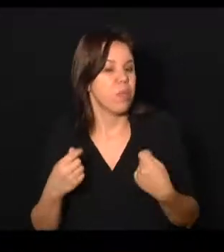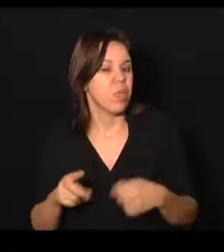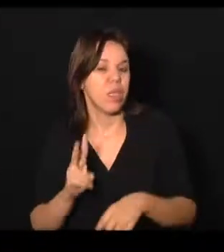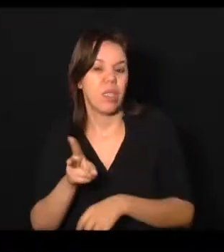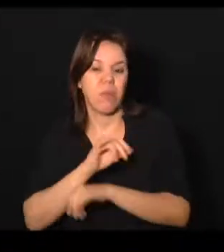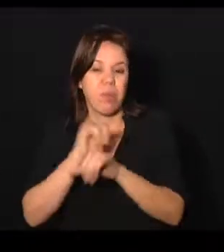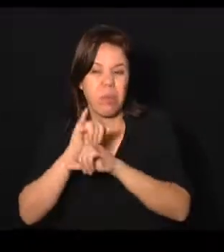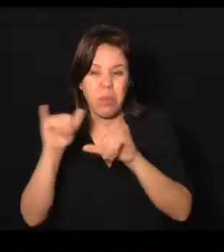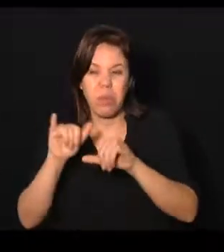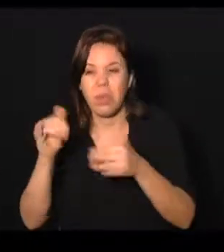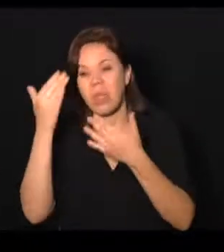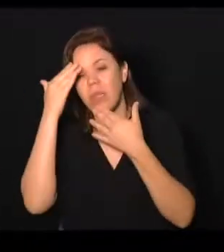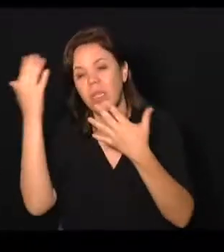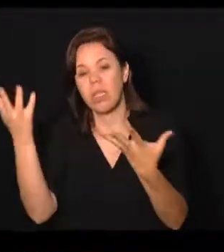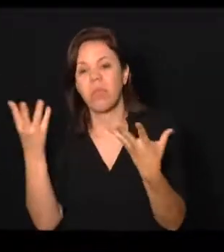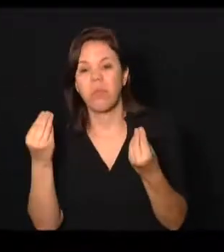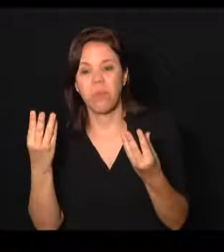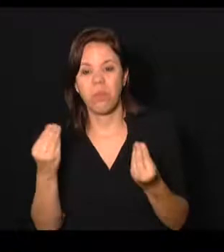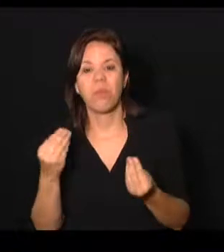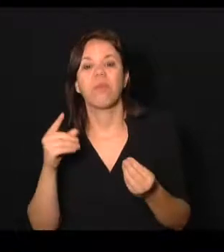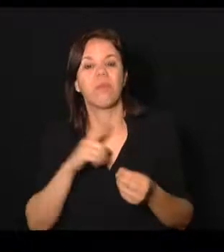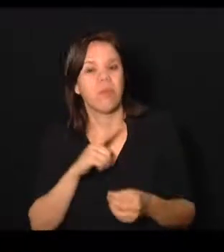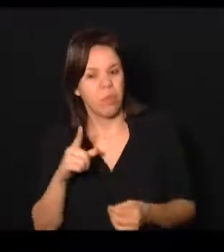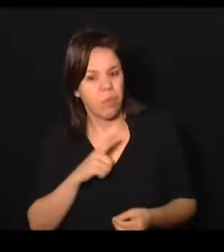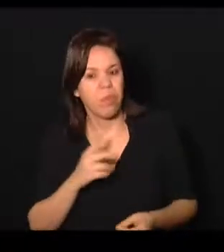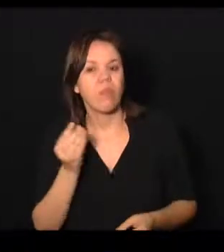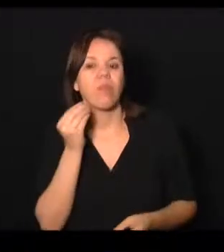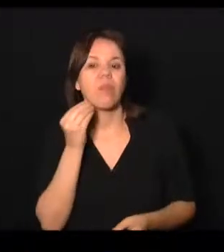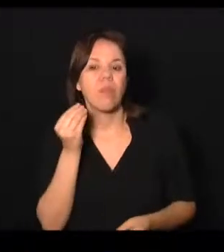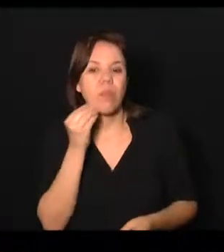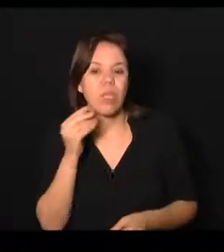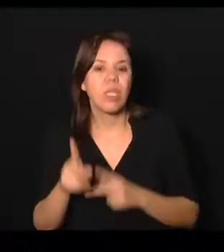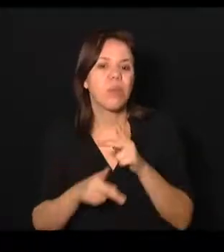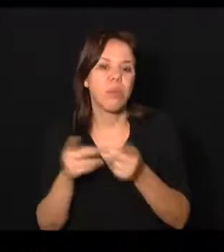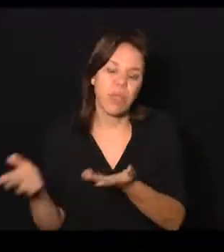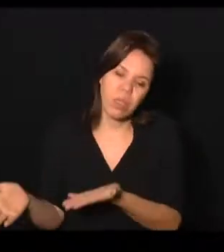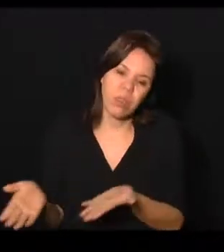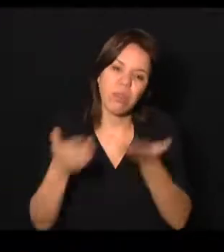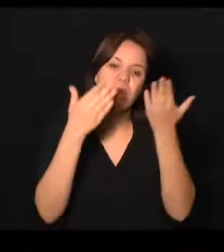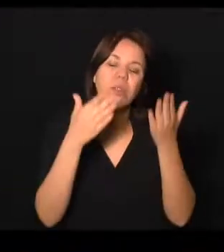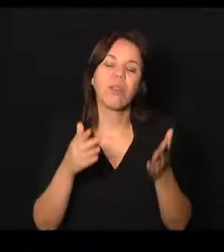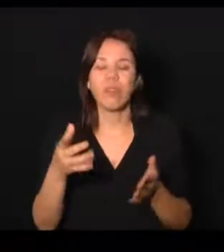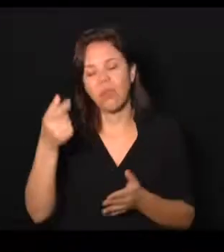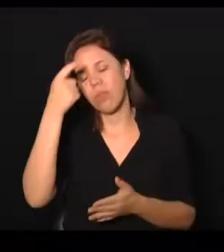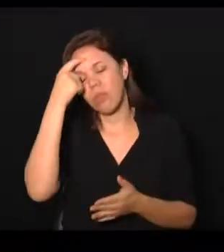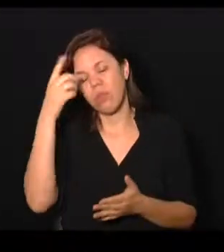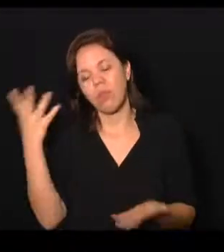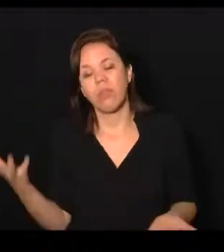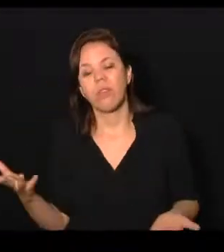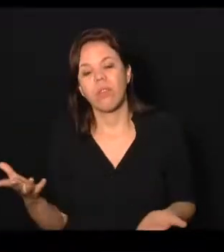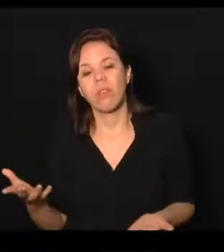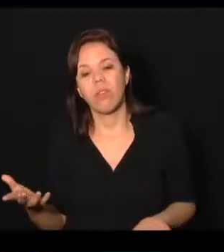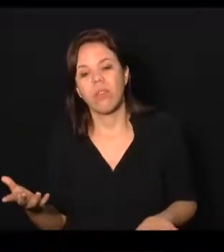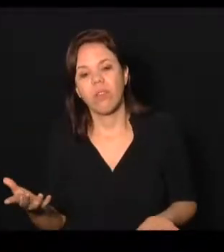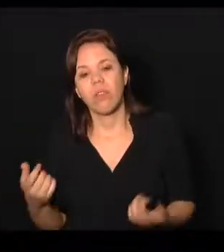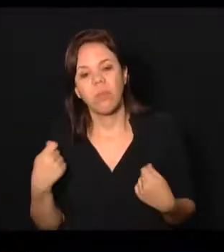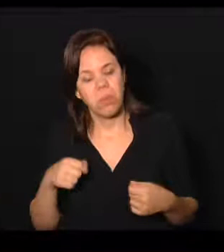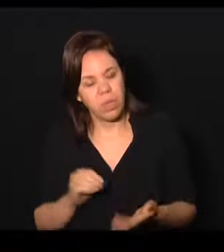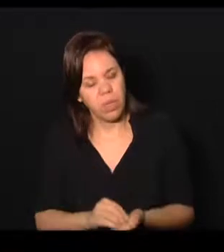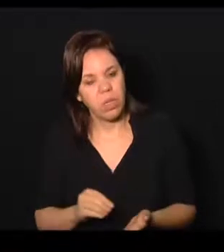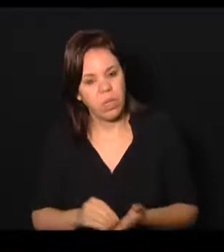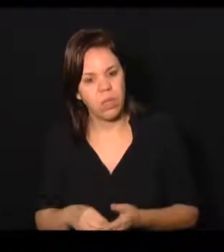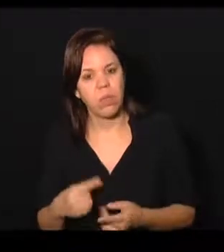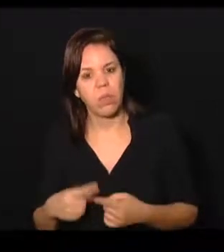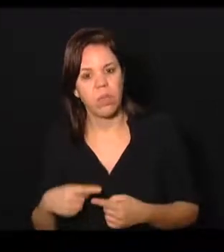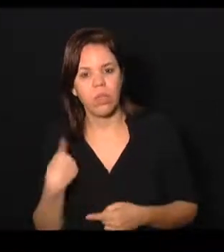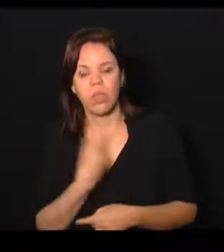isso que agradecemos muito quando temos a oportunidade de levar à população o conhecimento dessa necessidade. Por quê? A gente